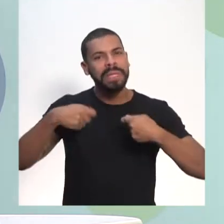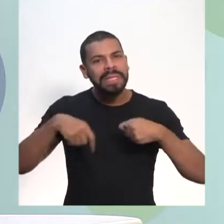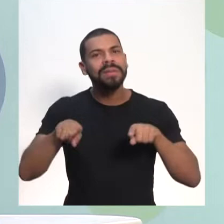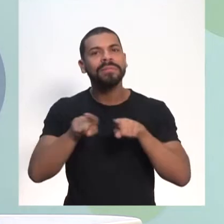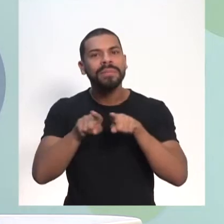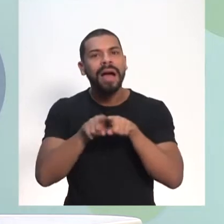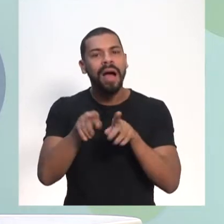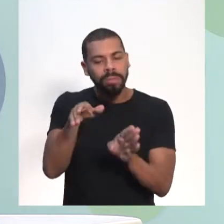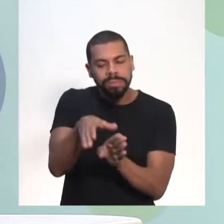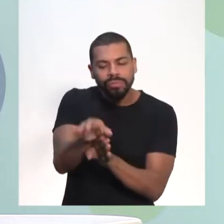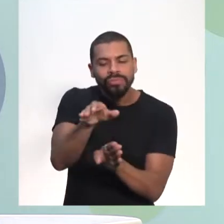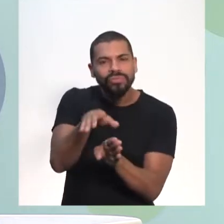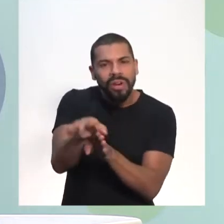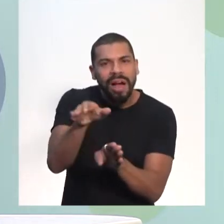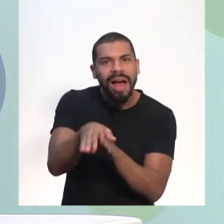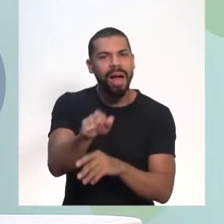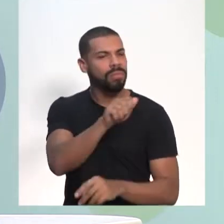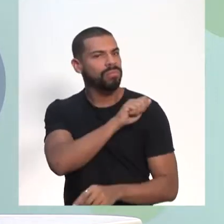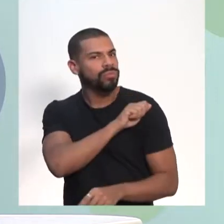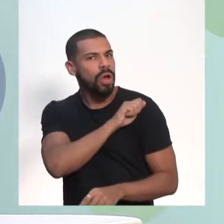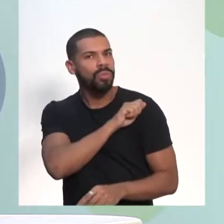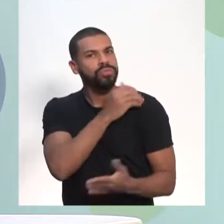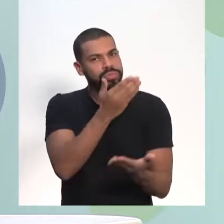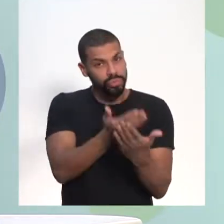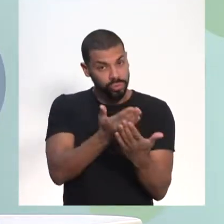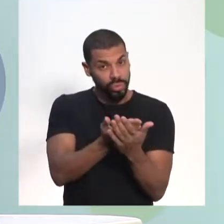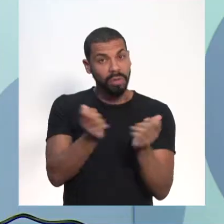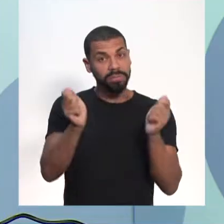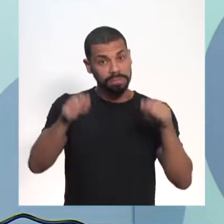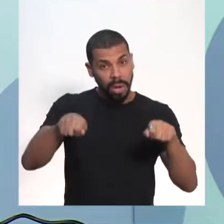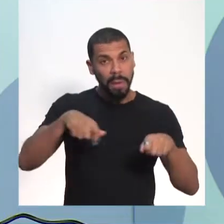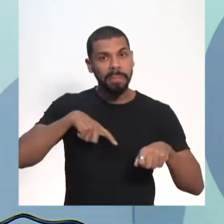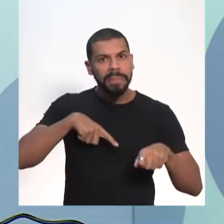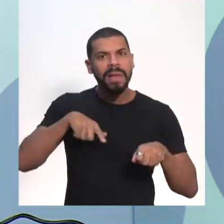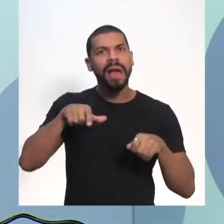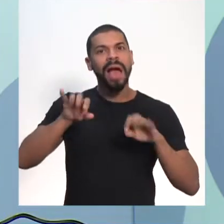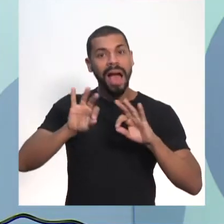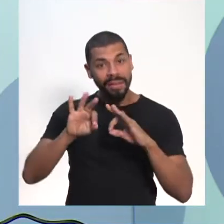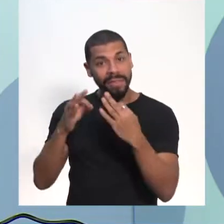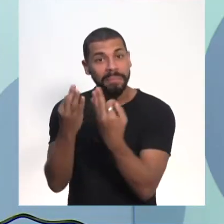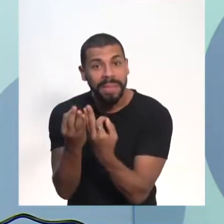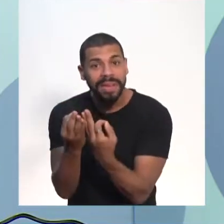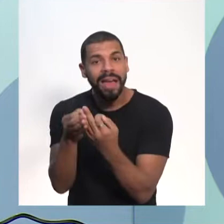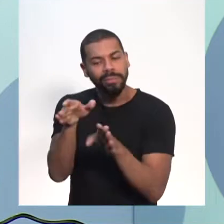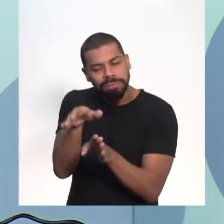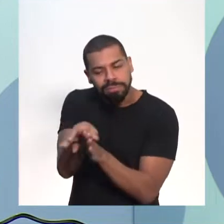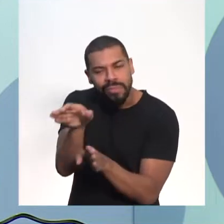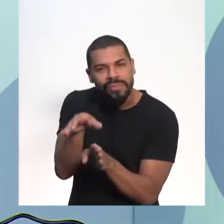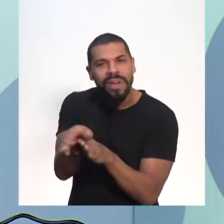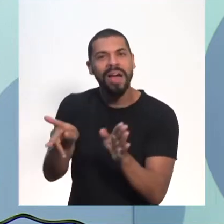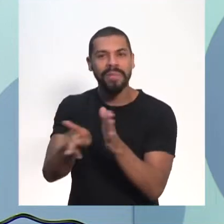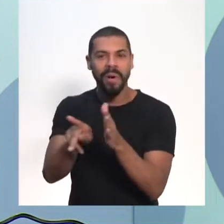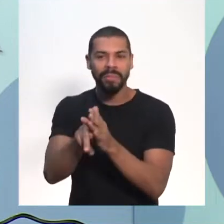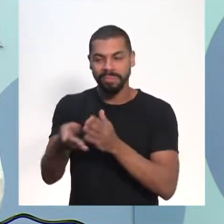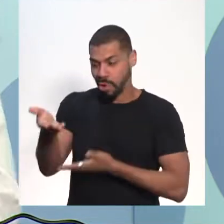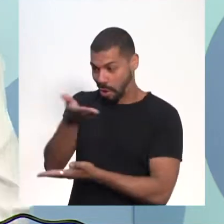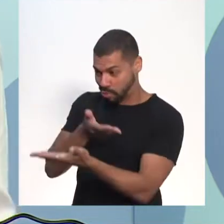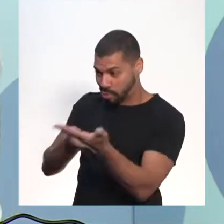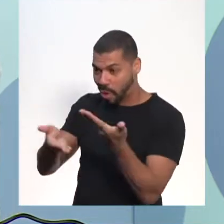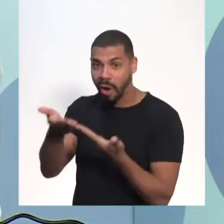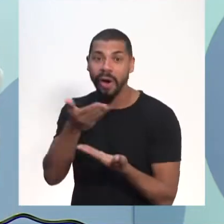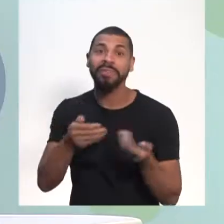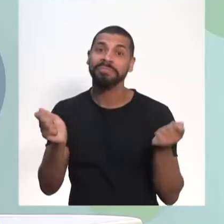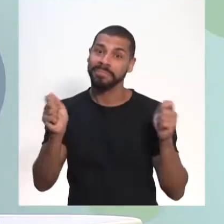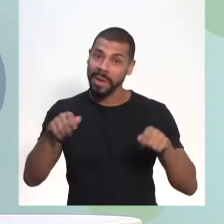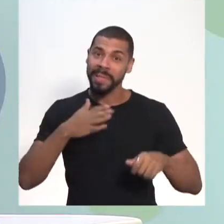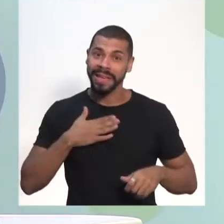os nossos alunos e alunas, nossos estudantes, nós precisamos também orientar a família. E nós também, né, Mariana? Claro que nós também passamos